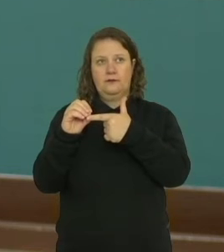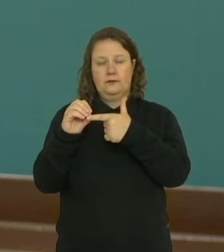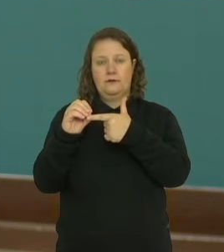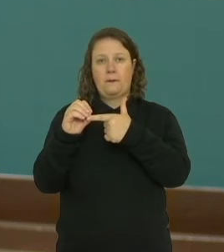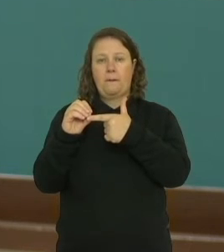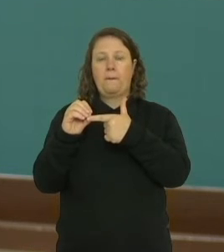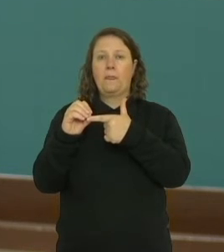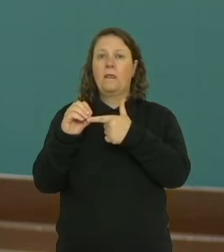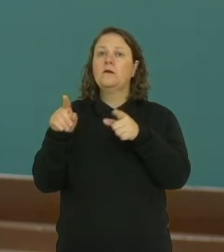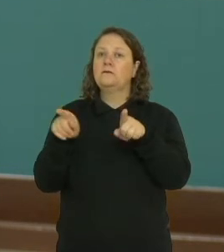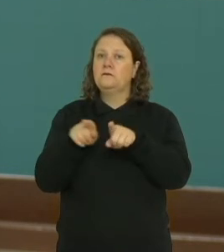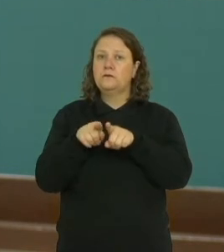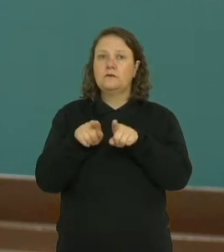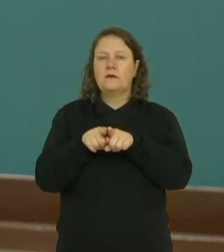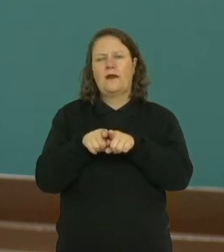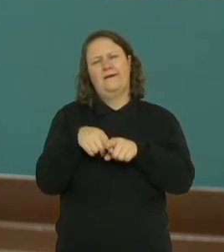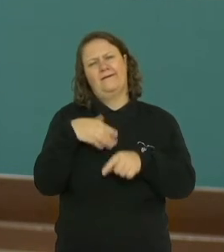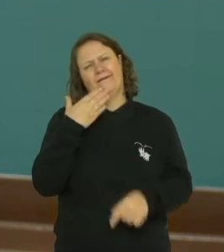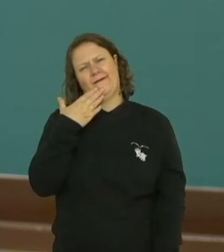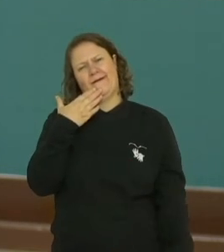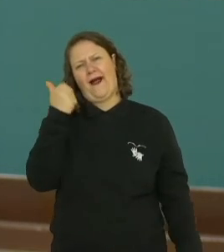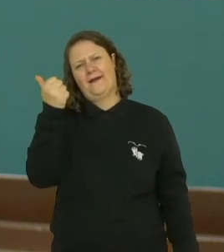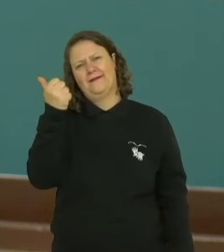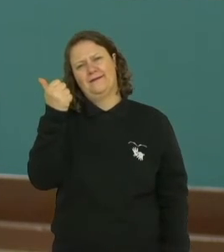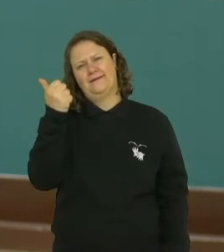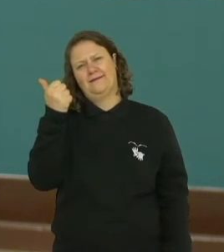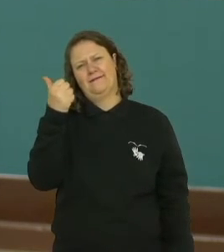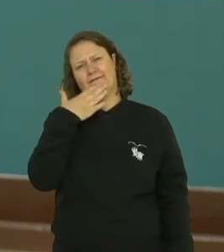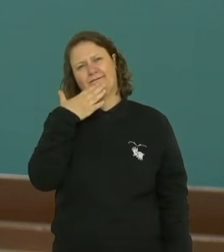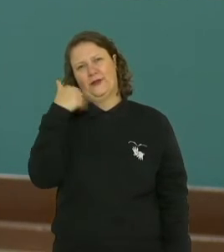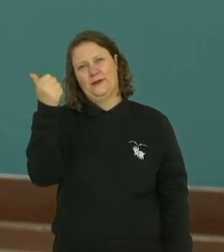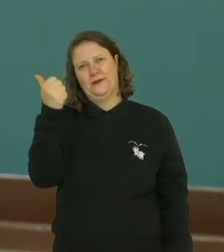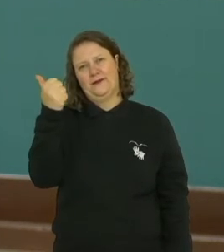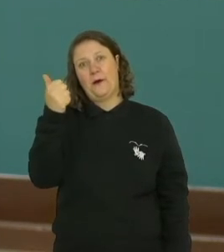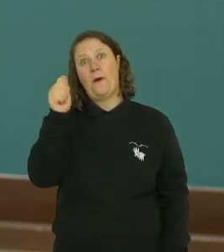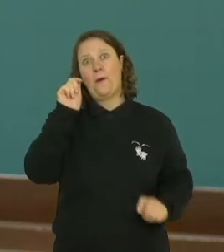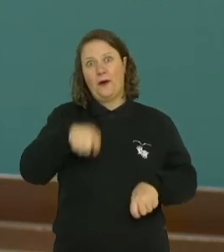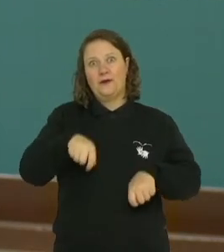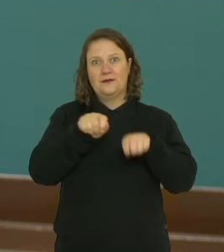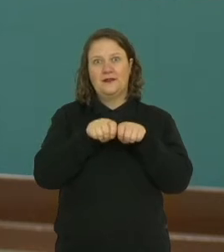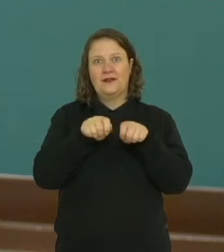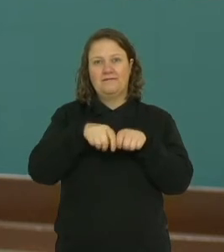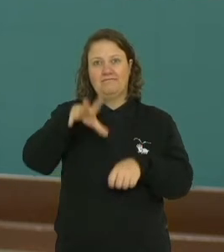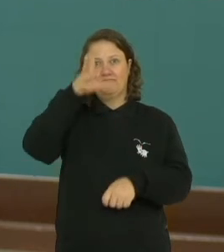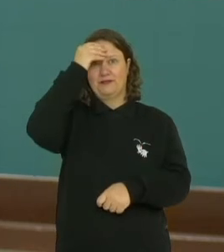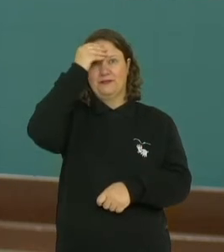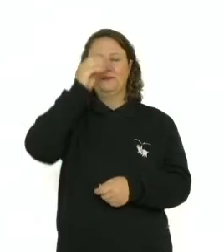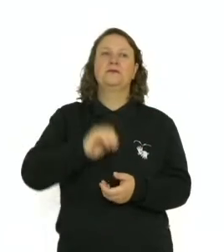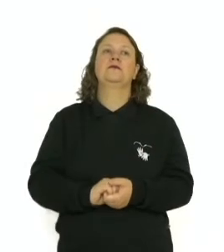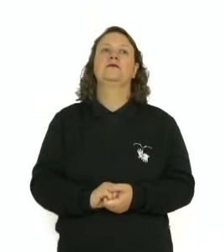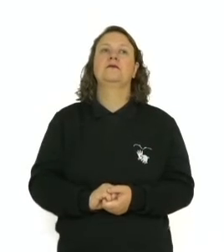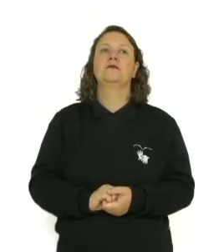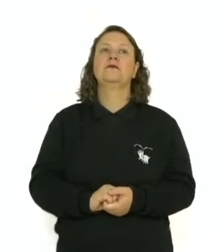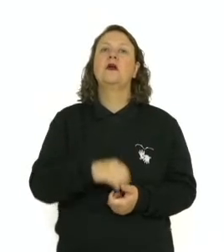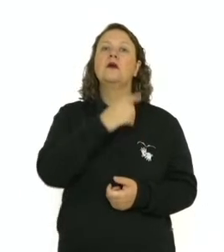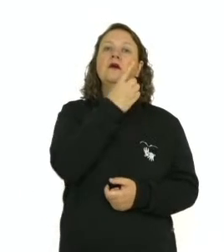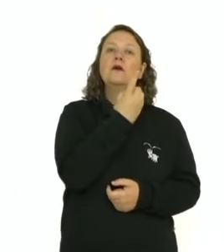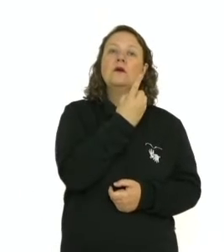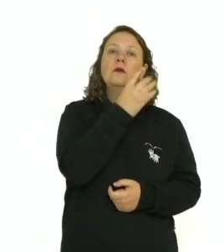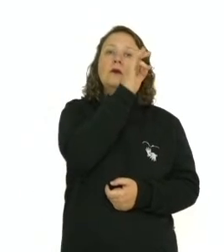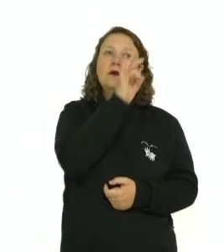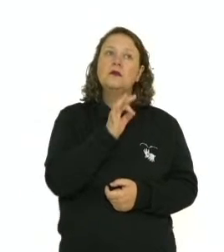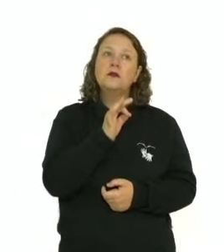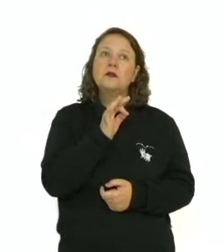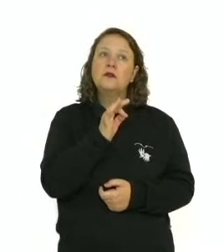por 100, convenhamos que é muito fácil, a gente consegue fazer isso de cabeça. Então, 1% de 800,